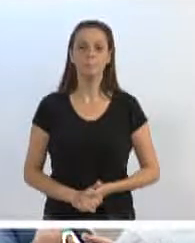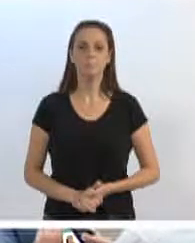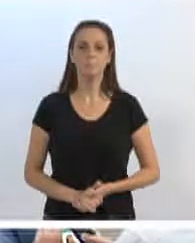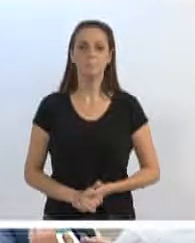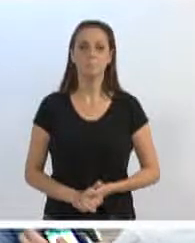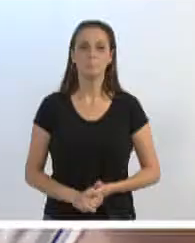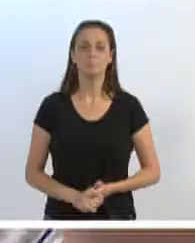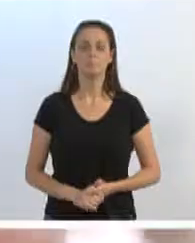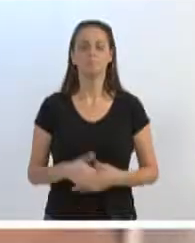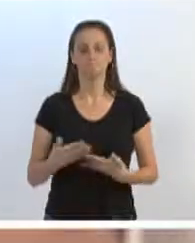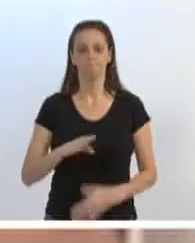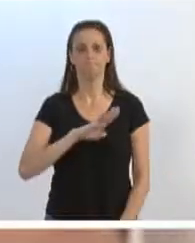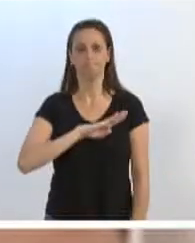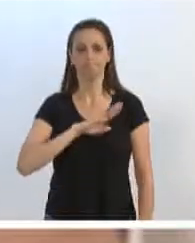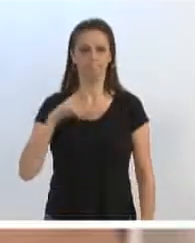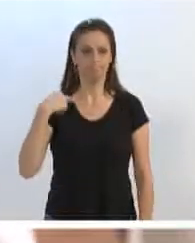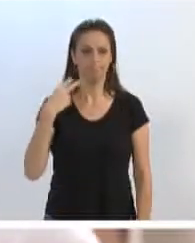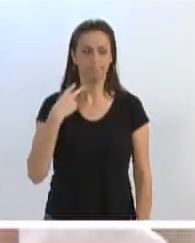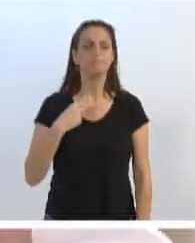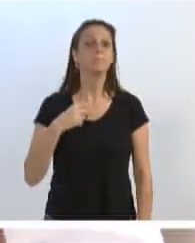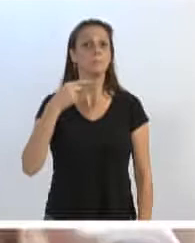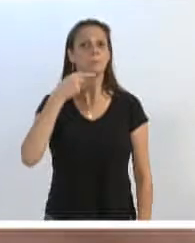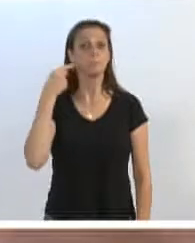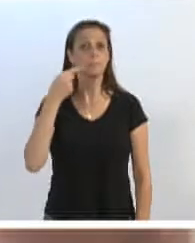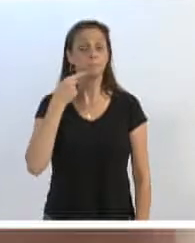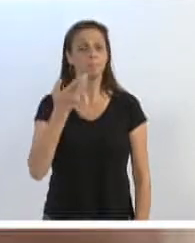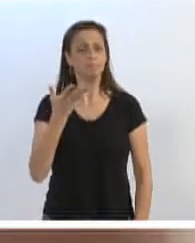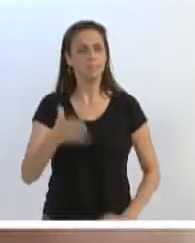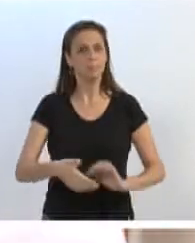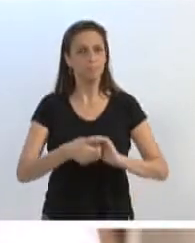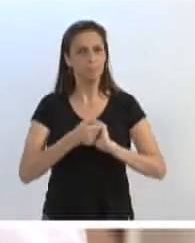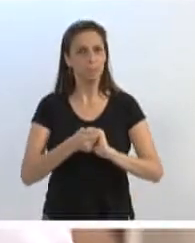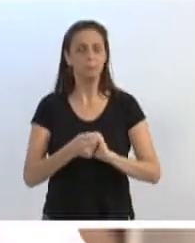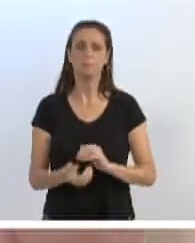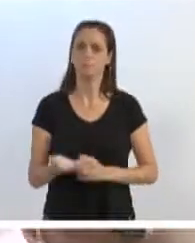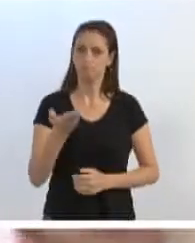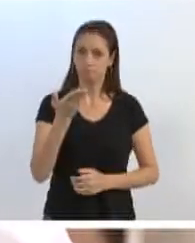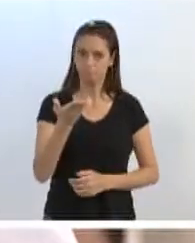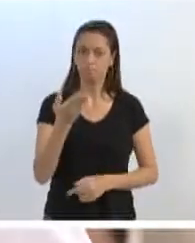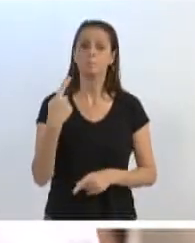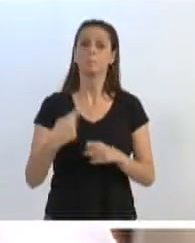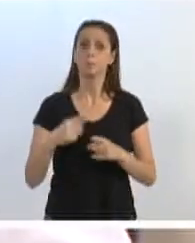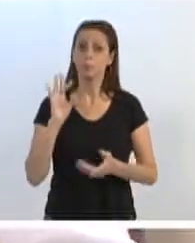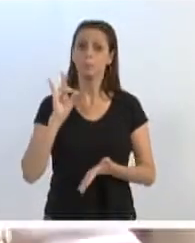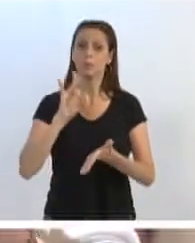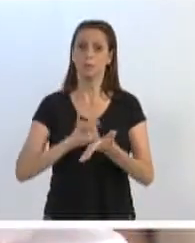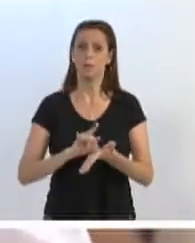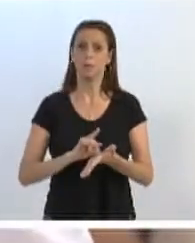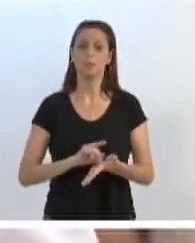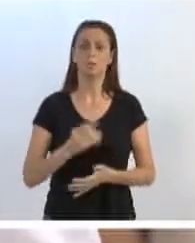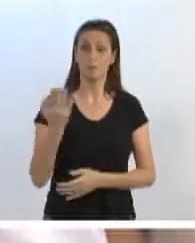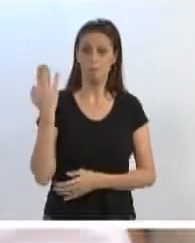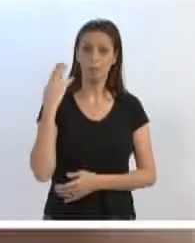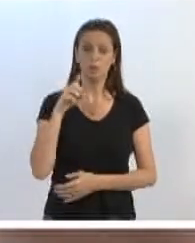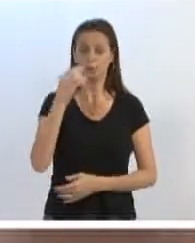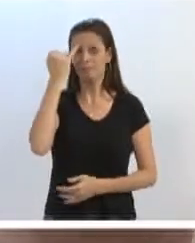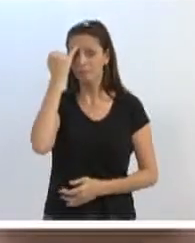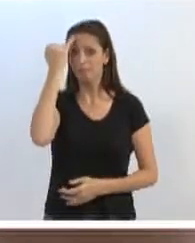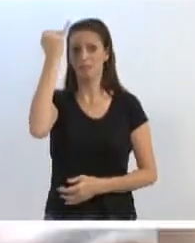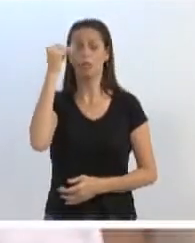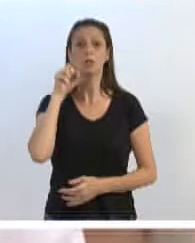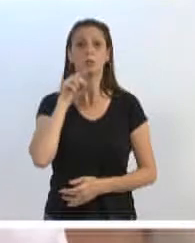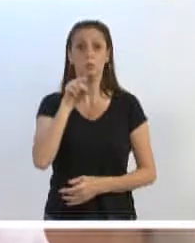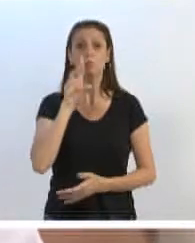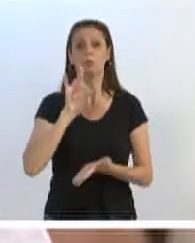colega vereador marcelo lanzarin eu quero aqui parabenizar o senhor que o senhor foi o idealizador você foi o mentor